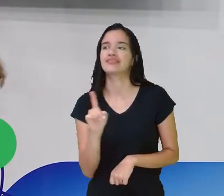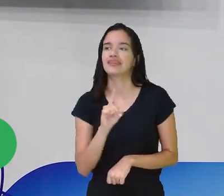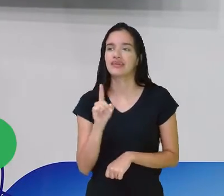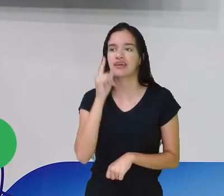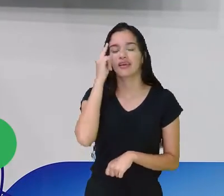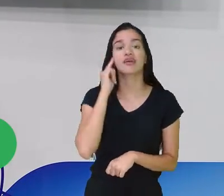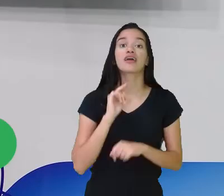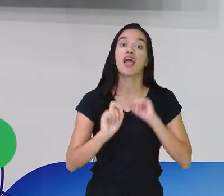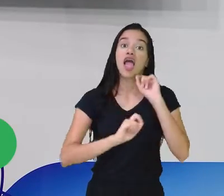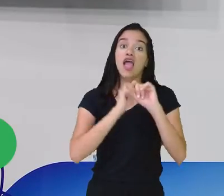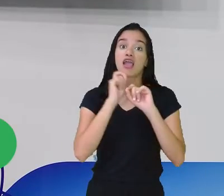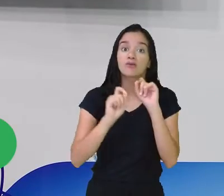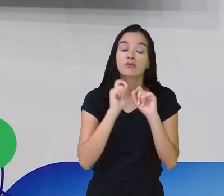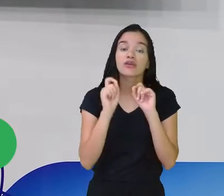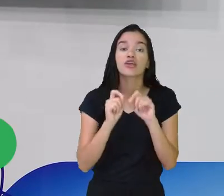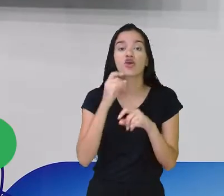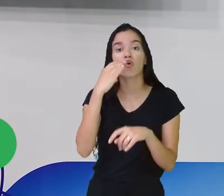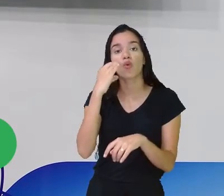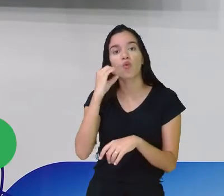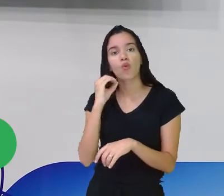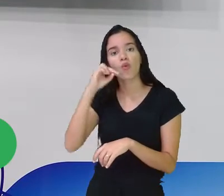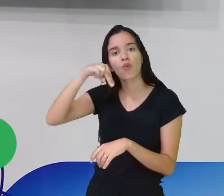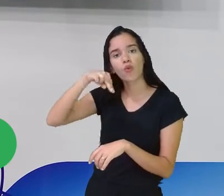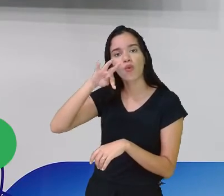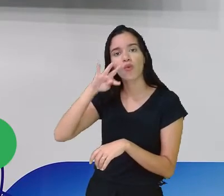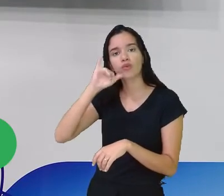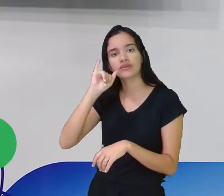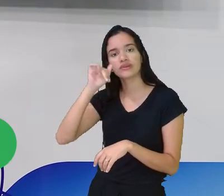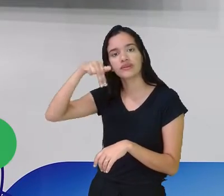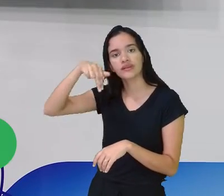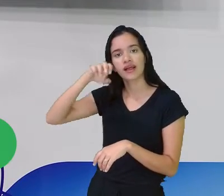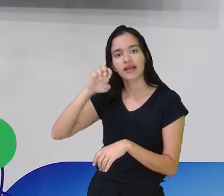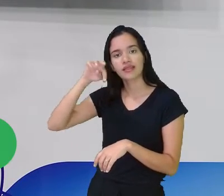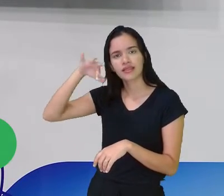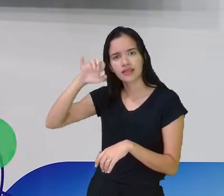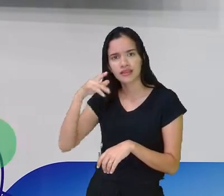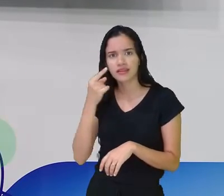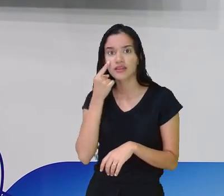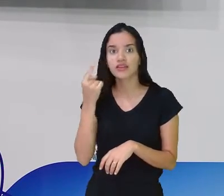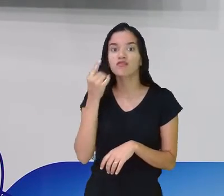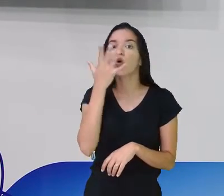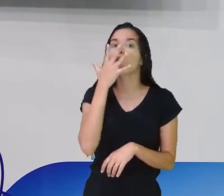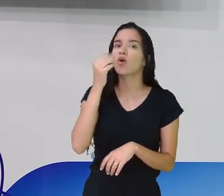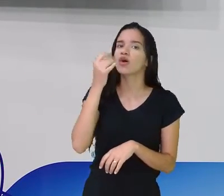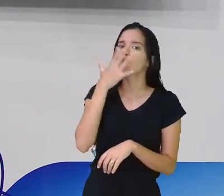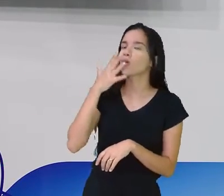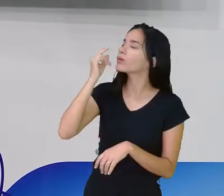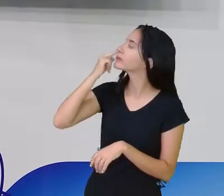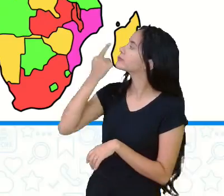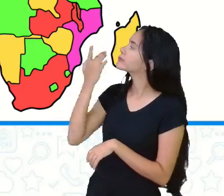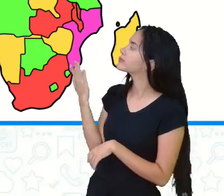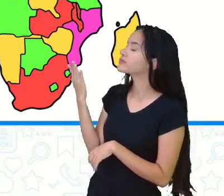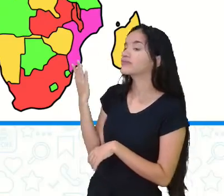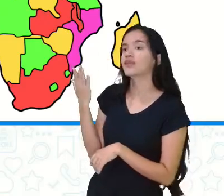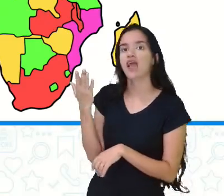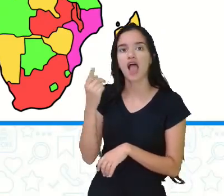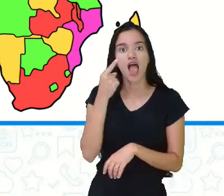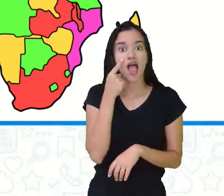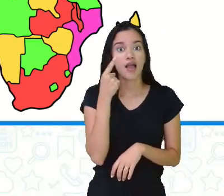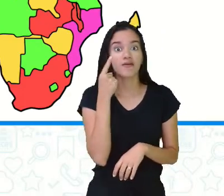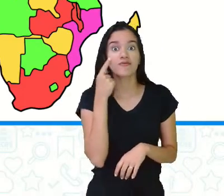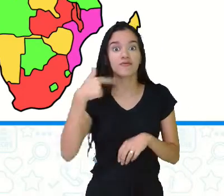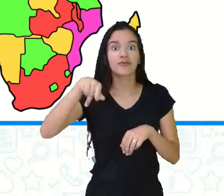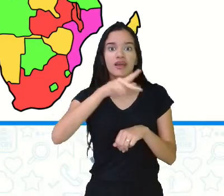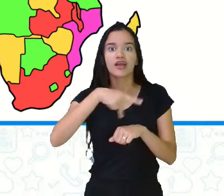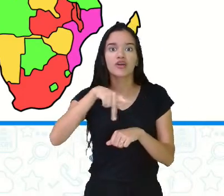é um continente. Então, vendo aí essas porçõezinhas coloridinhas, são países. Veja, então,